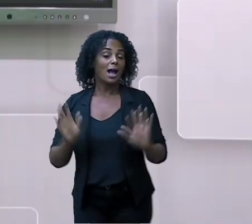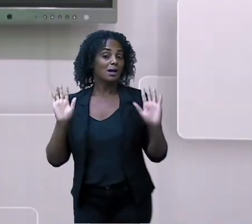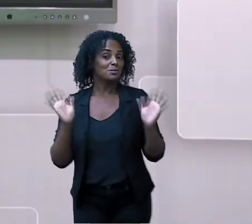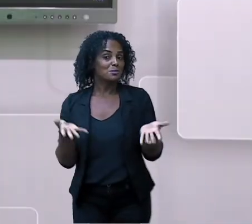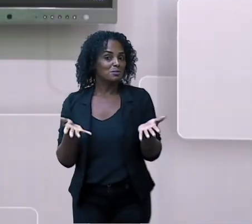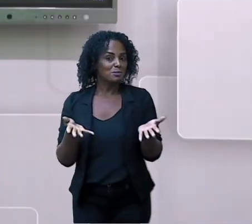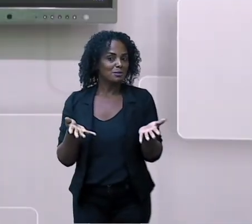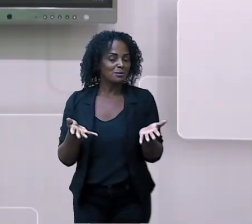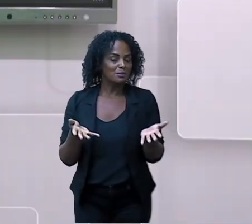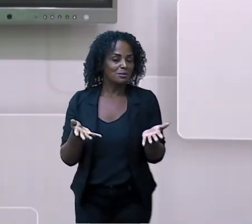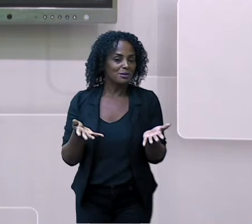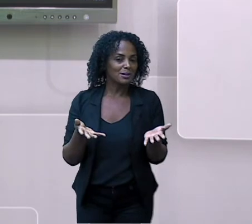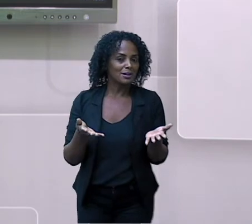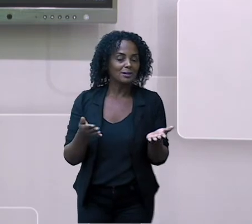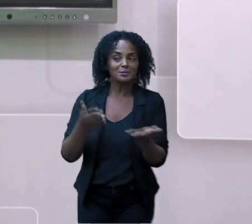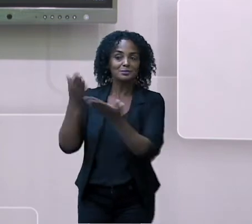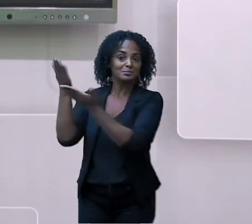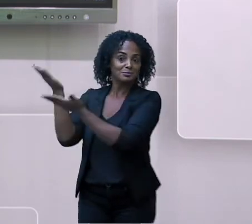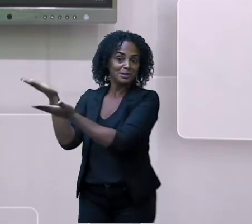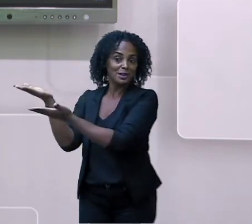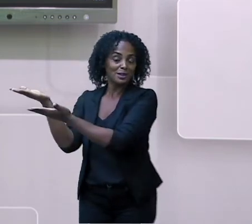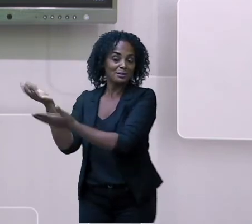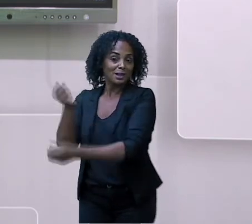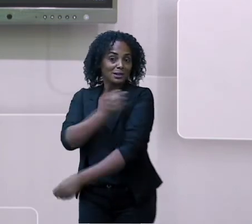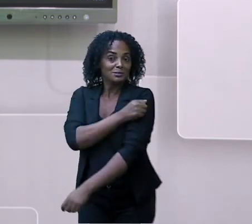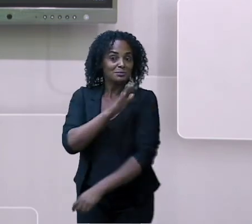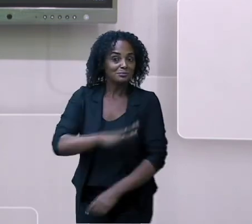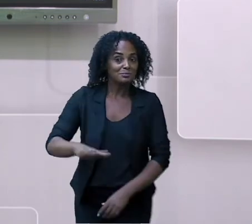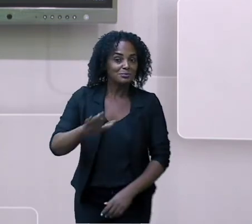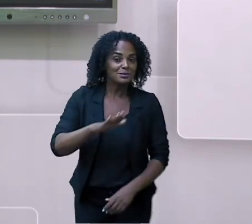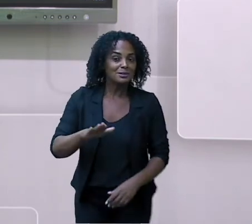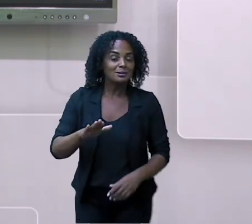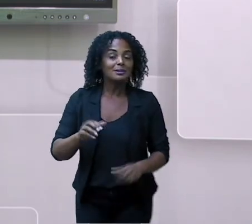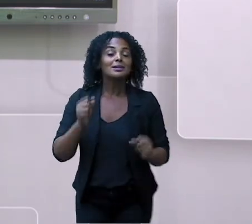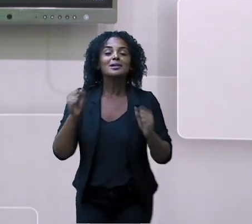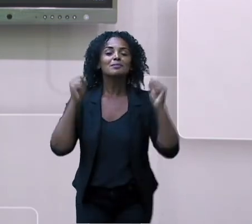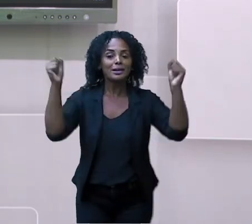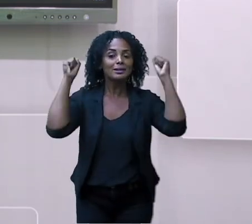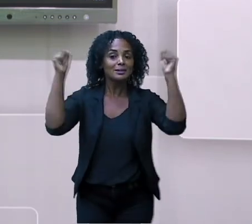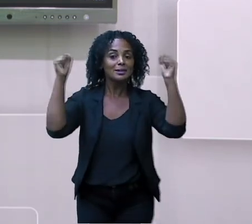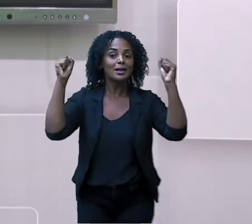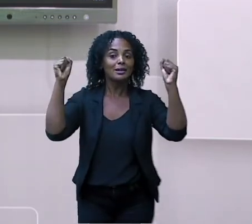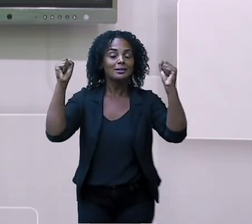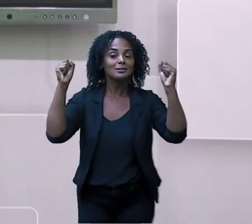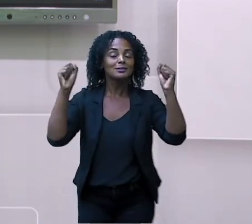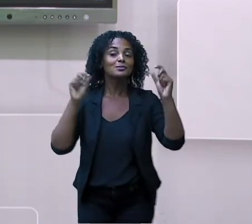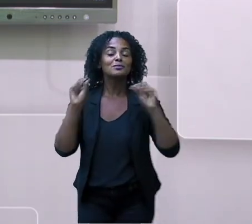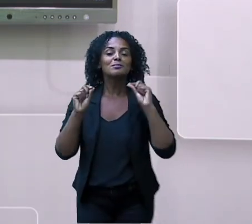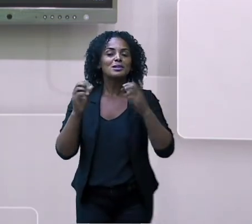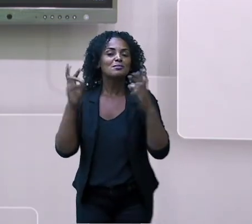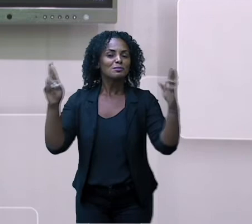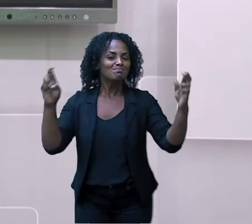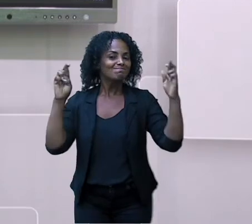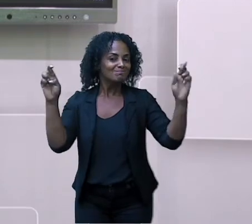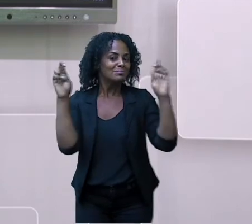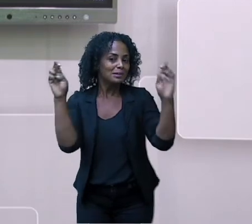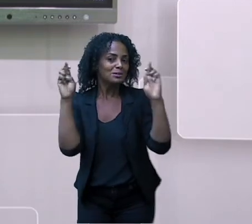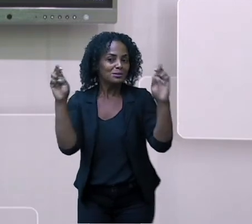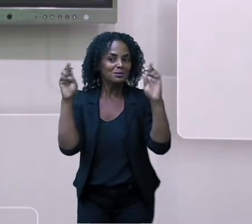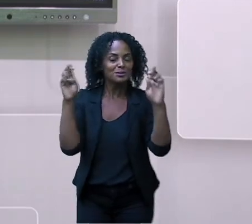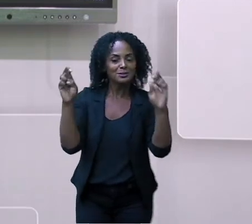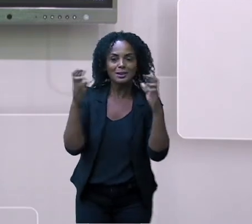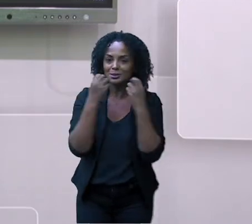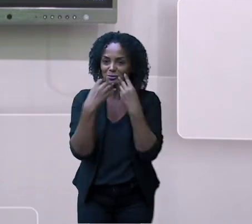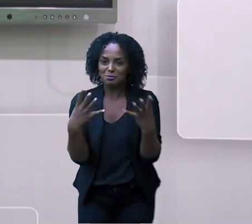Agora temos o Lion. Vamos ver quem vai ganhar. É o Lion César. Fiquem na torcida aí, hein? Ok? Are you ready?